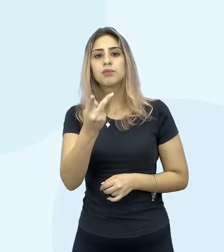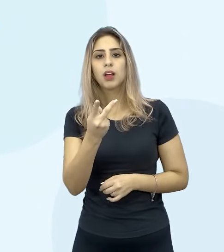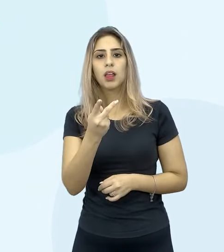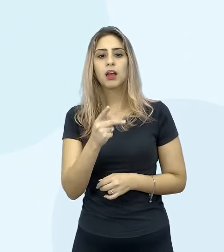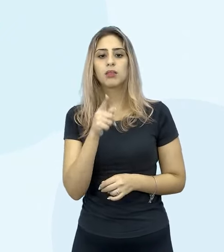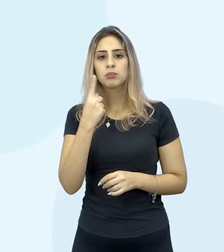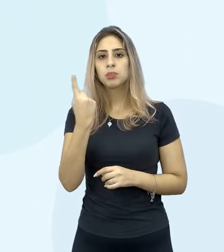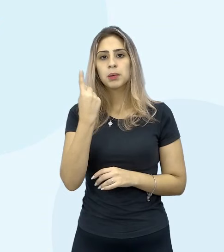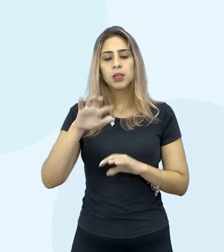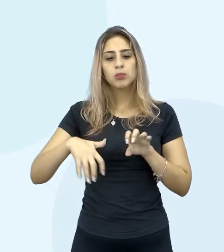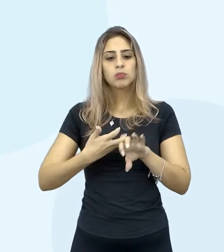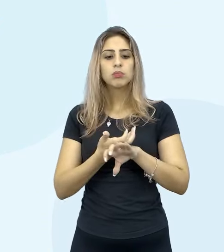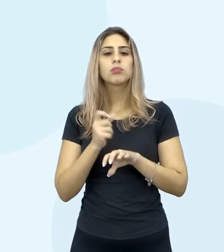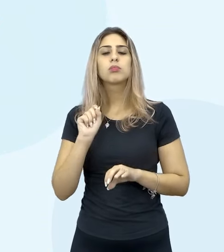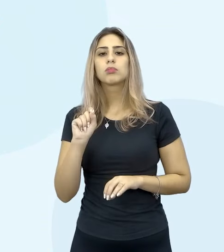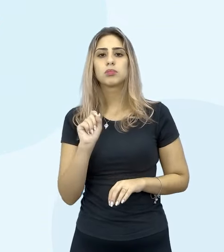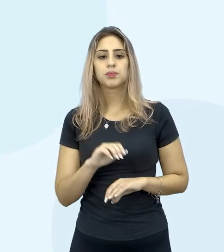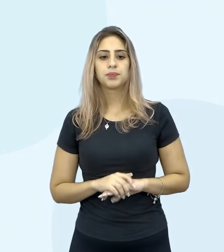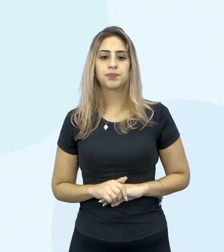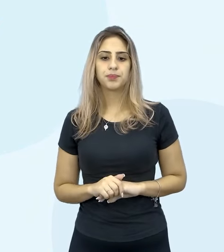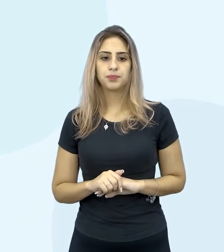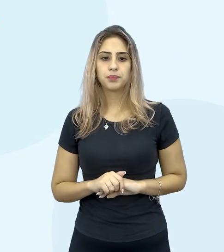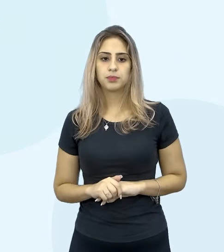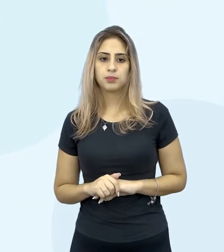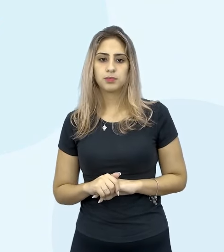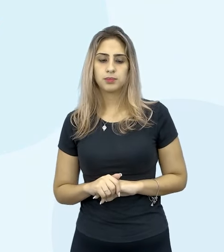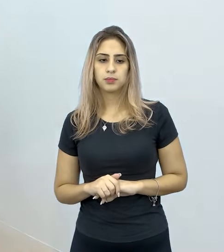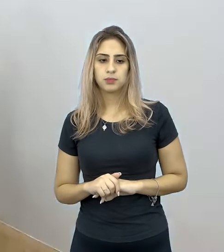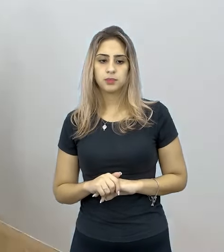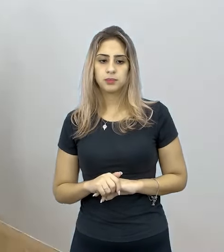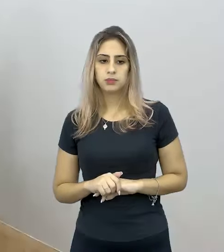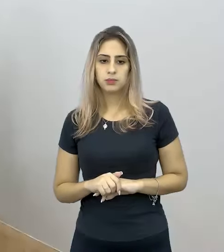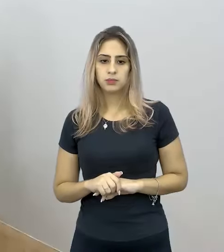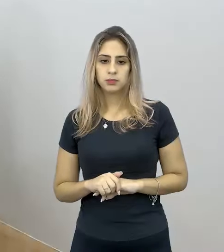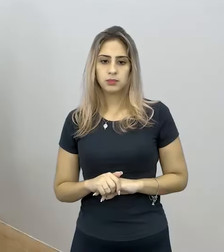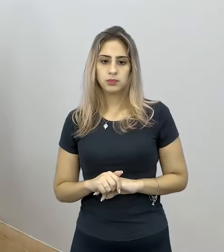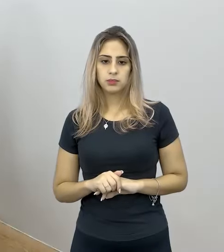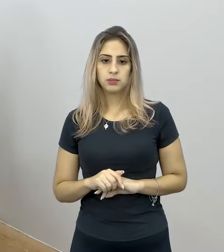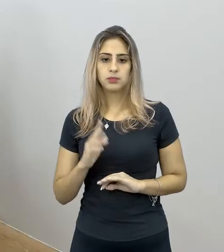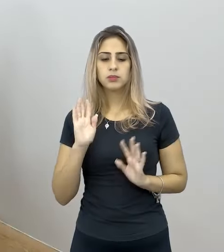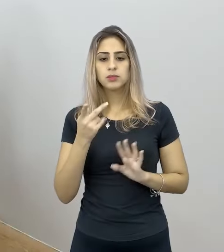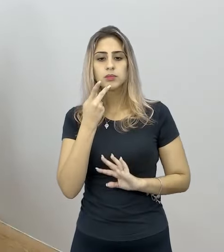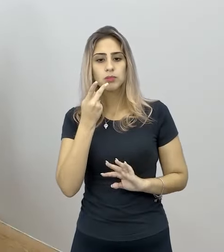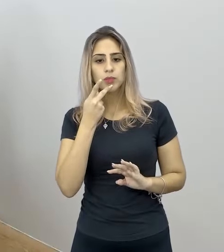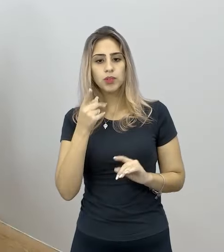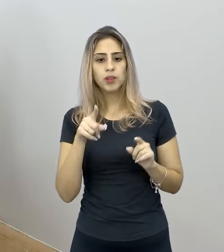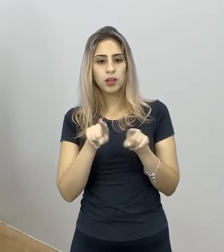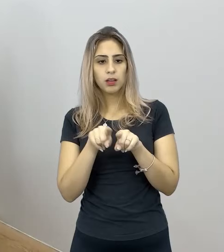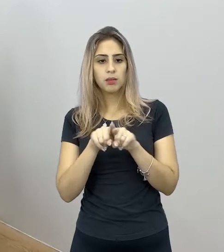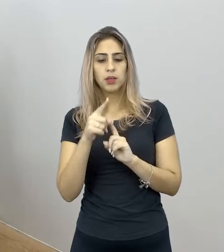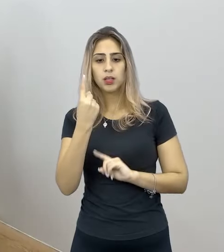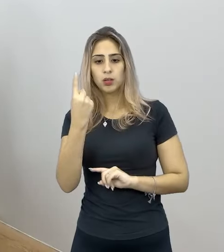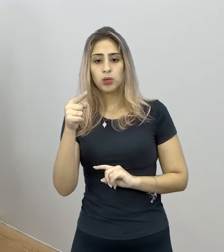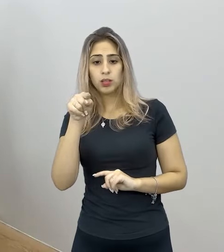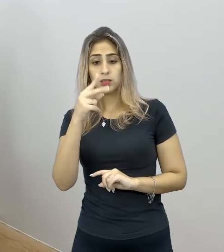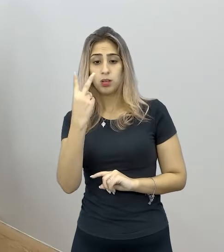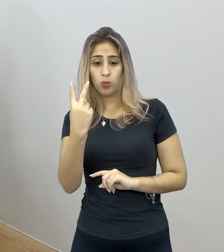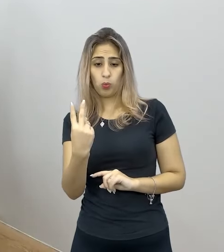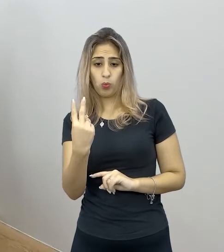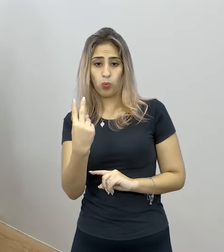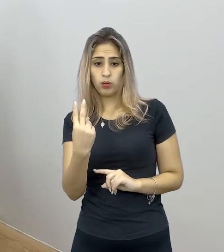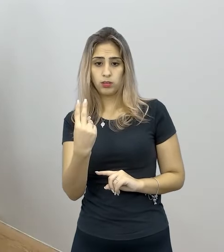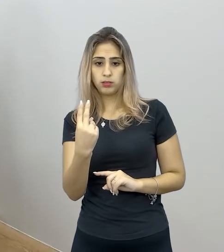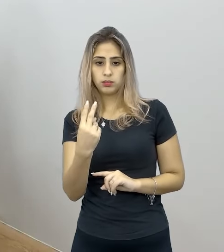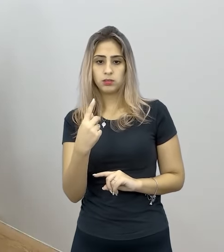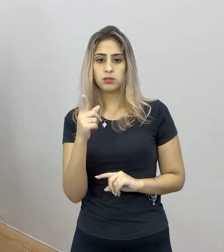primeiro componente? Pode falar, Vivi. Não, é que esse é o 2. Nós vamos falar do 1 também, isso. Mas esse é o 2, que é a fisiologia